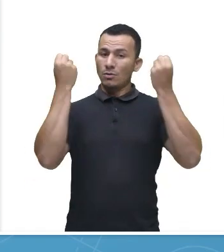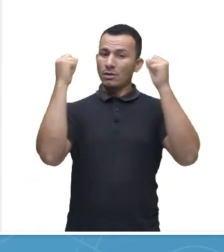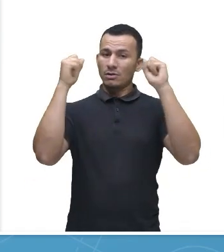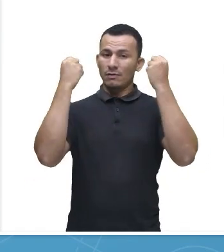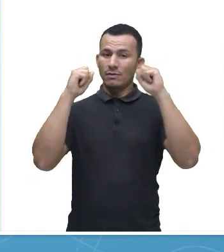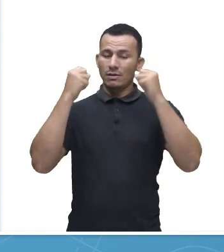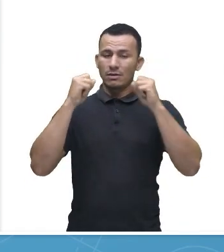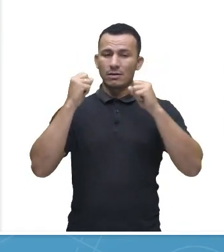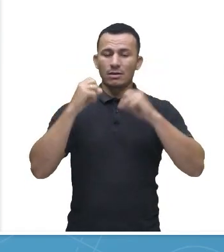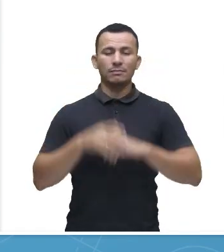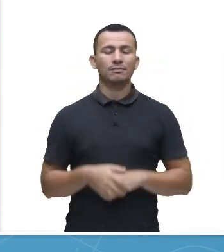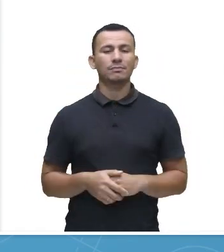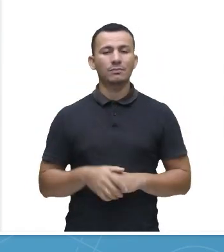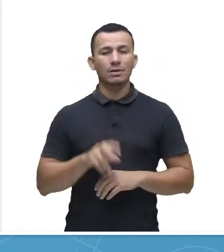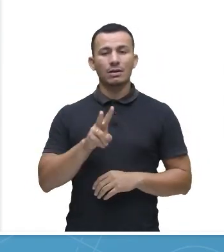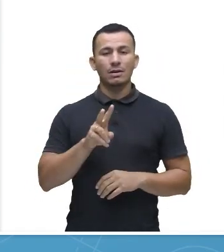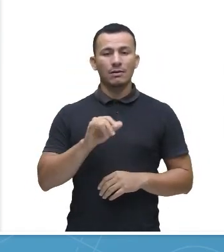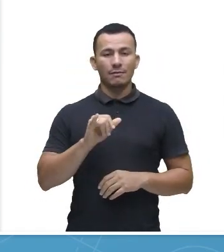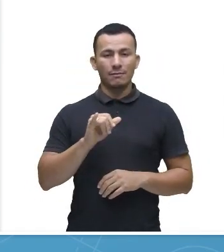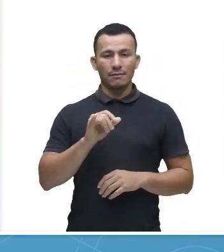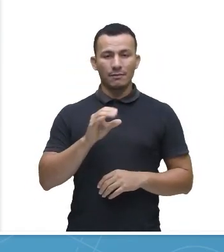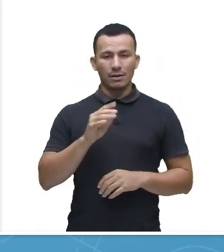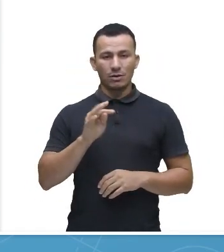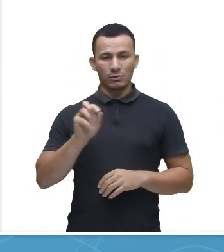Gabriel respondeu a letra D.